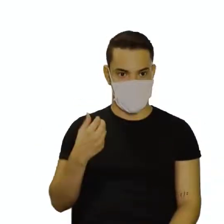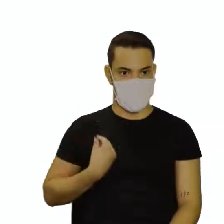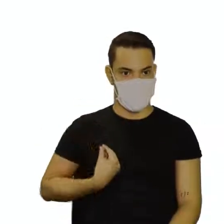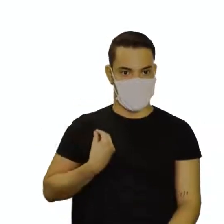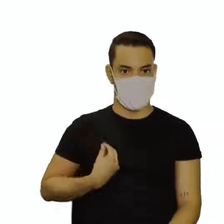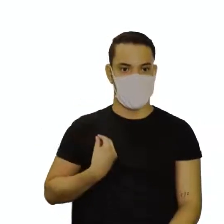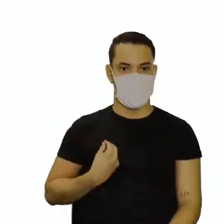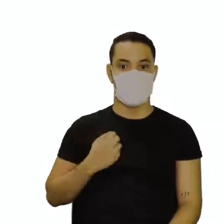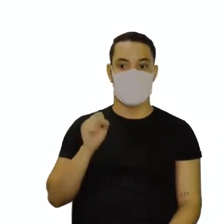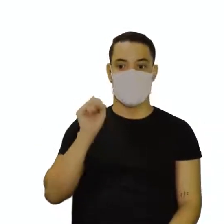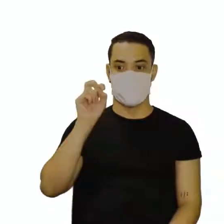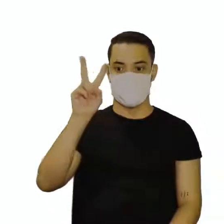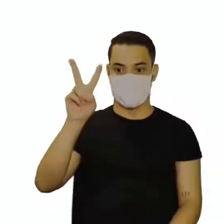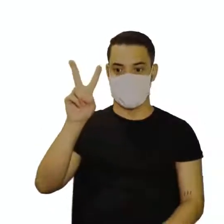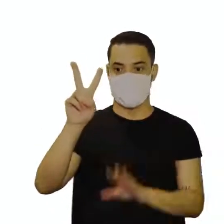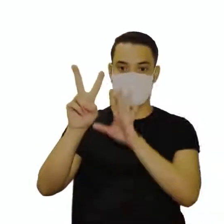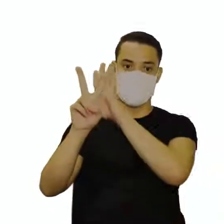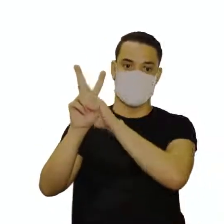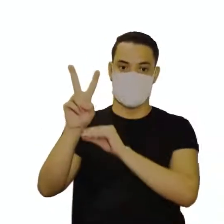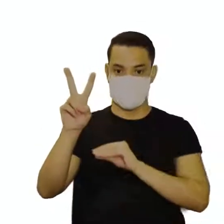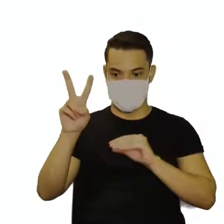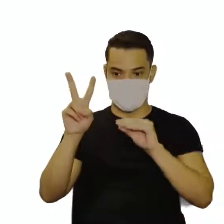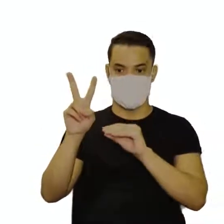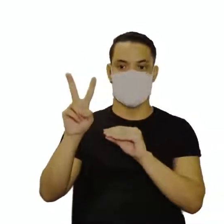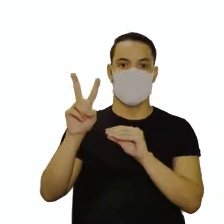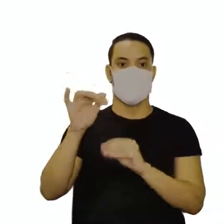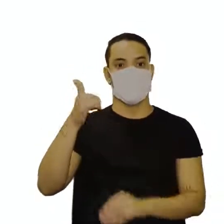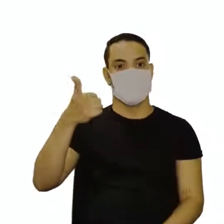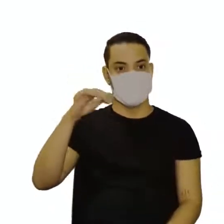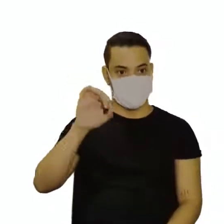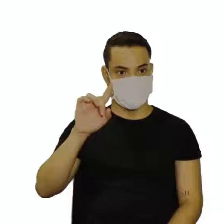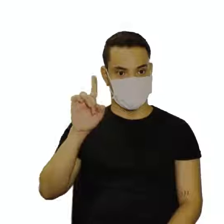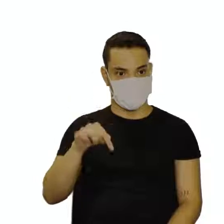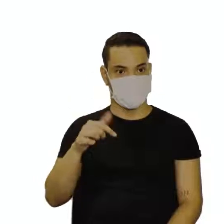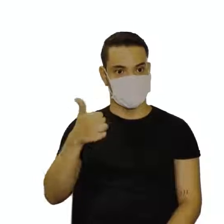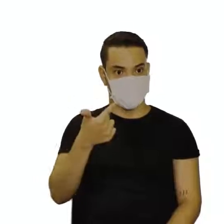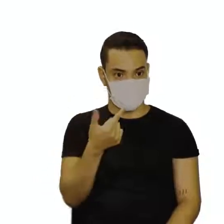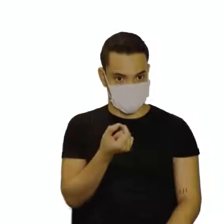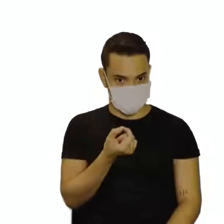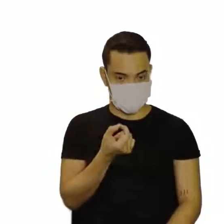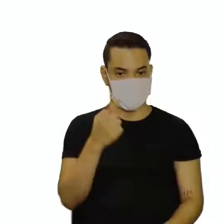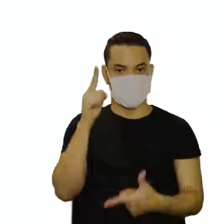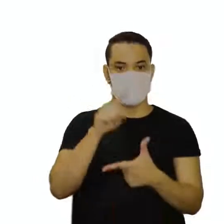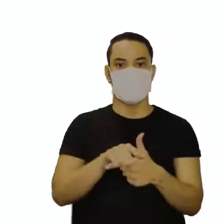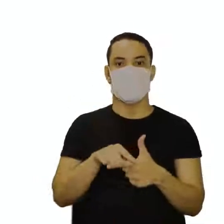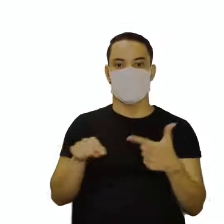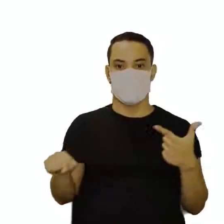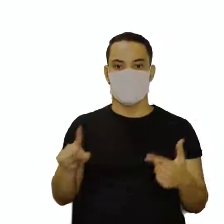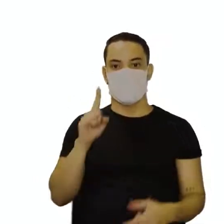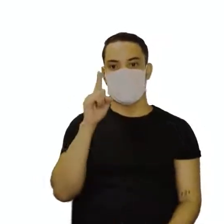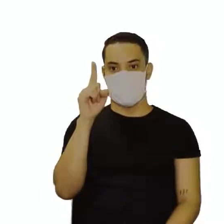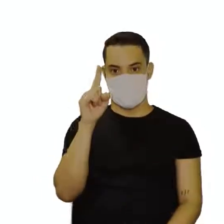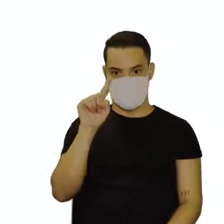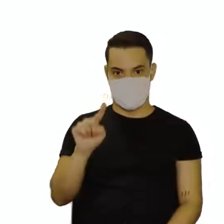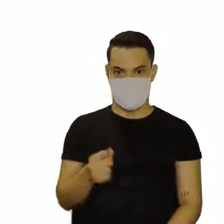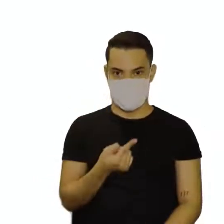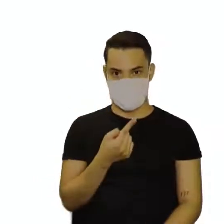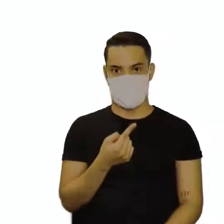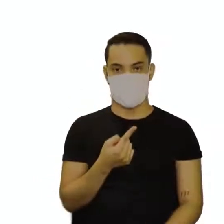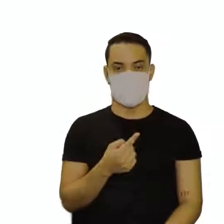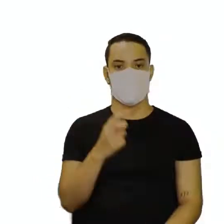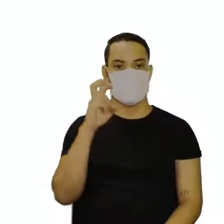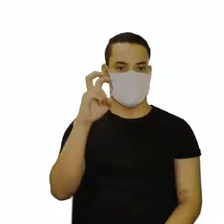pego o 2, passo multiplicando o 10, dá 20 e divido por 1,5. Então a